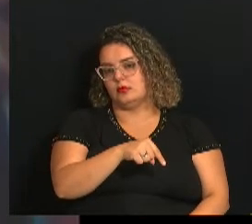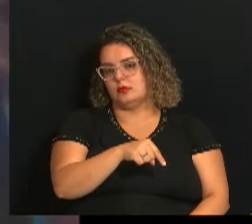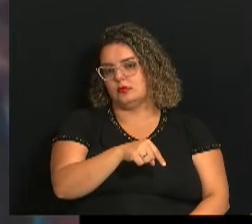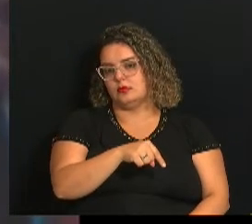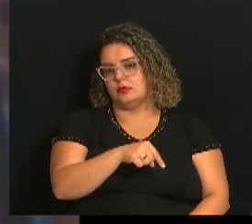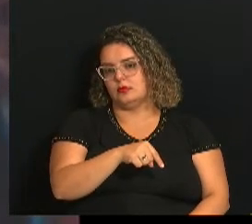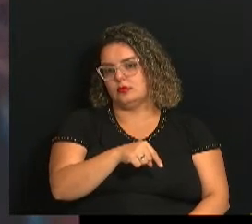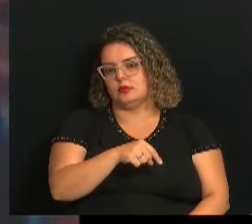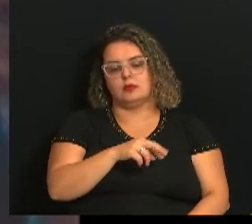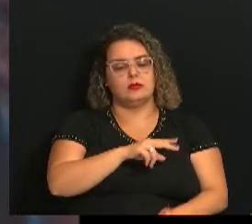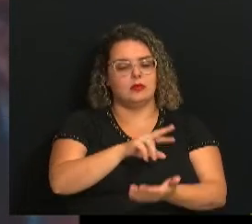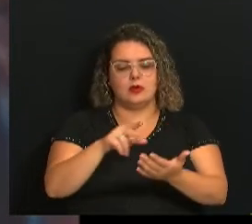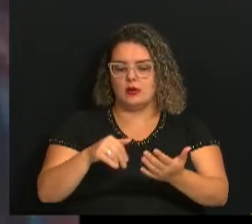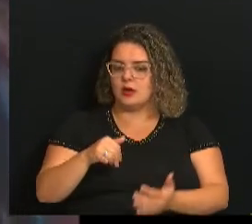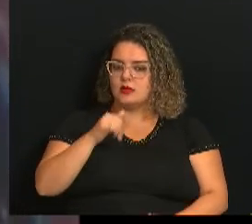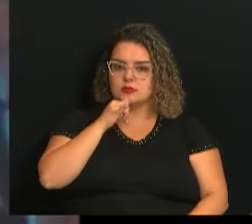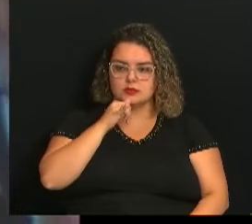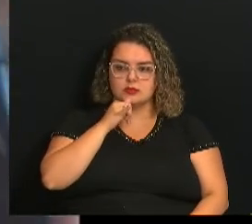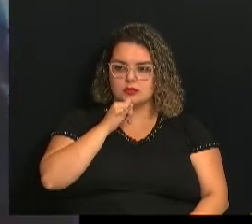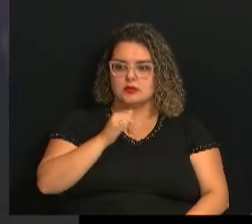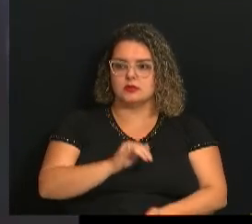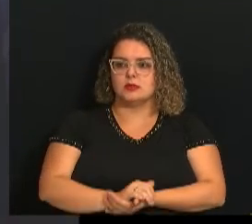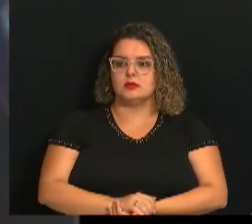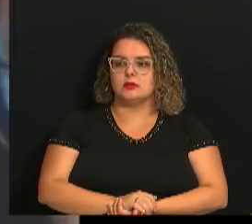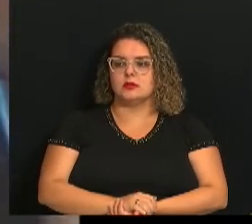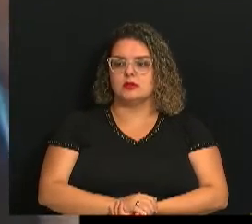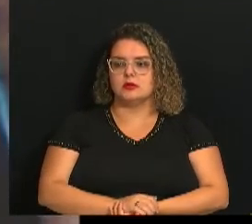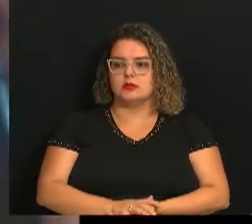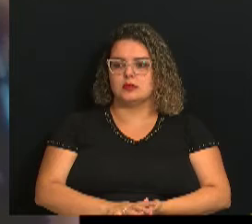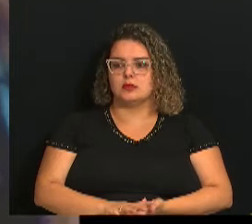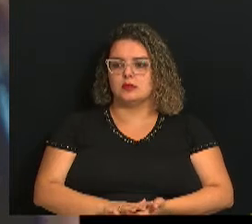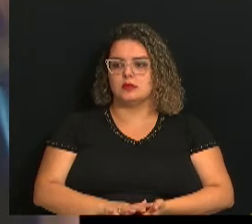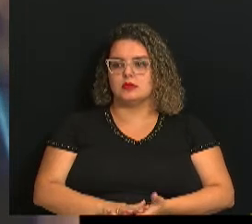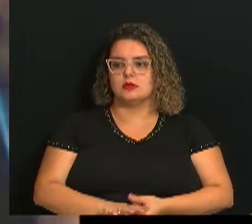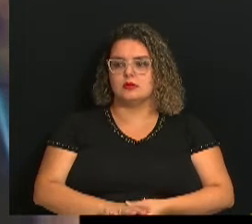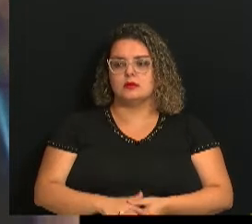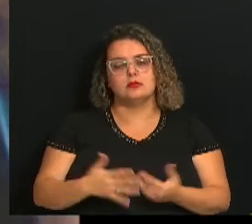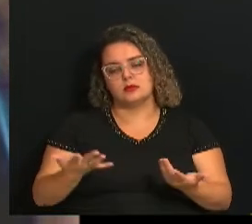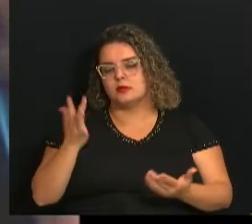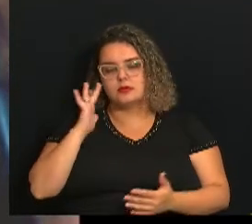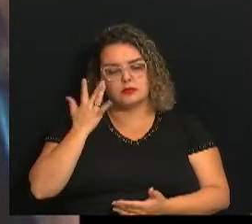Muitos exemplos. Né? Eu acho que é isso.